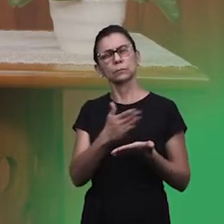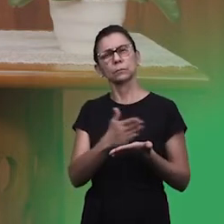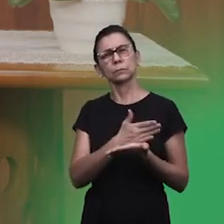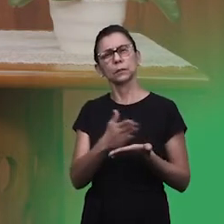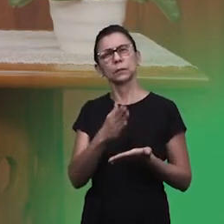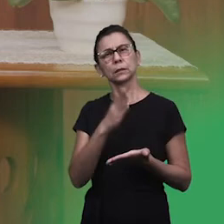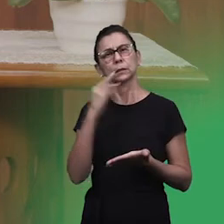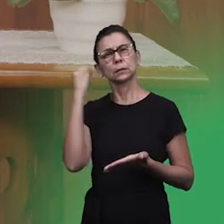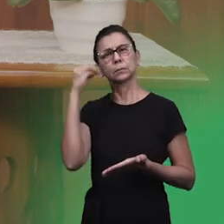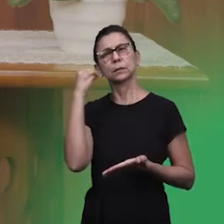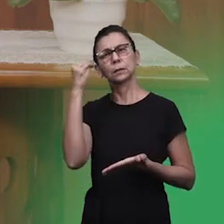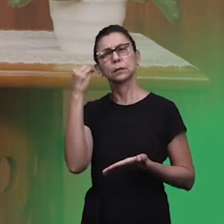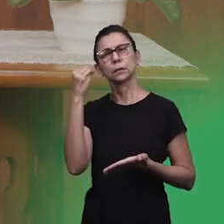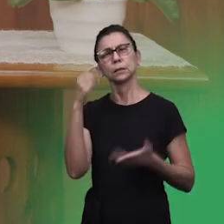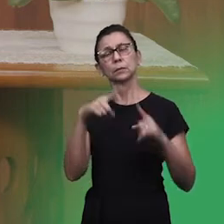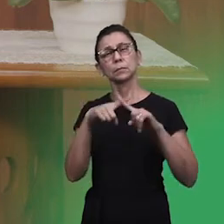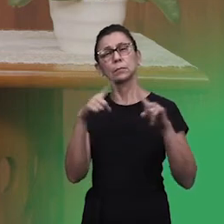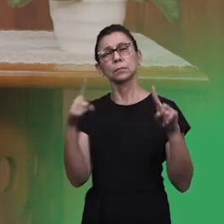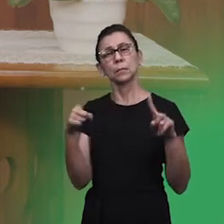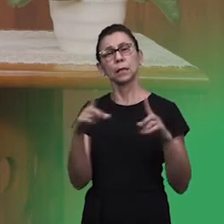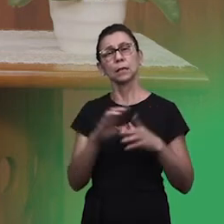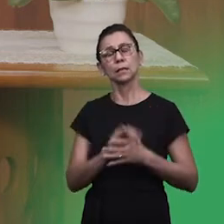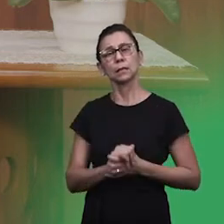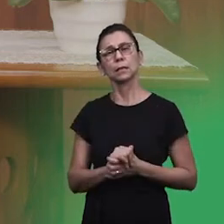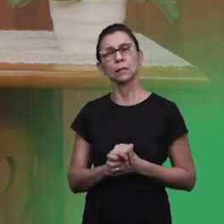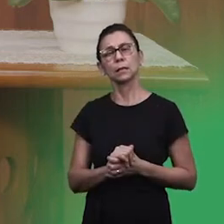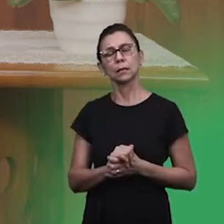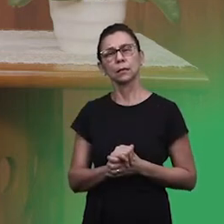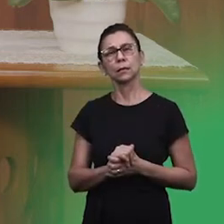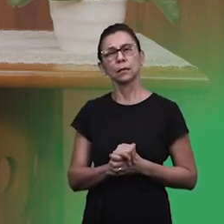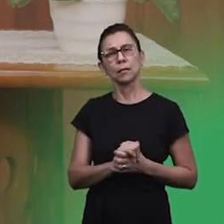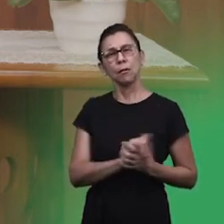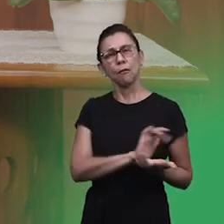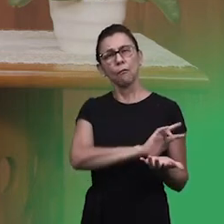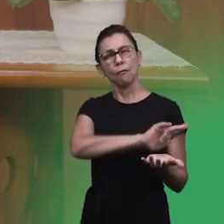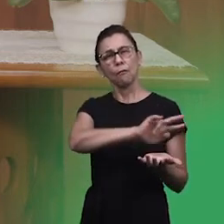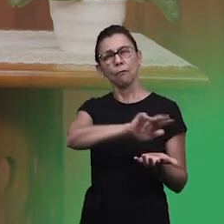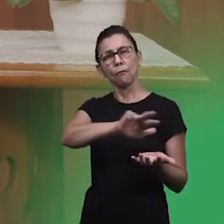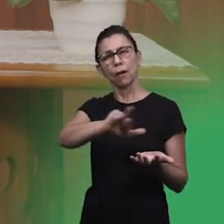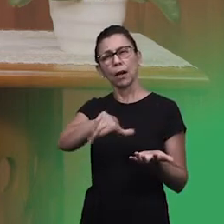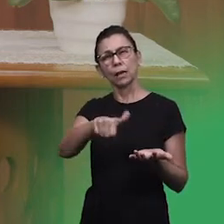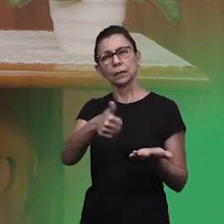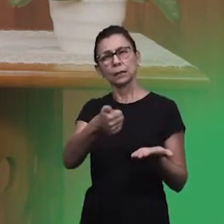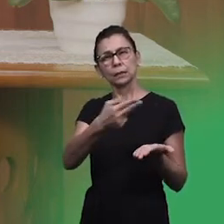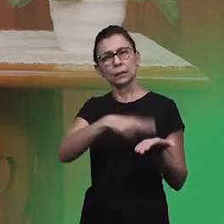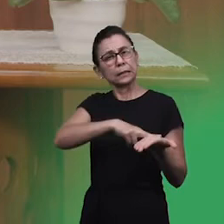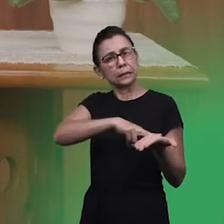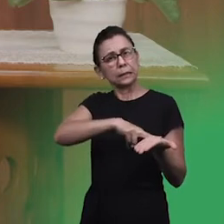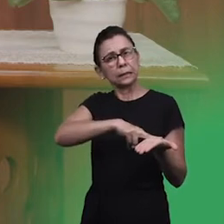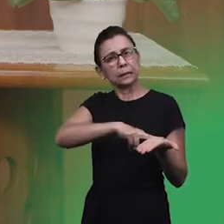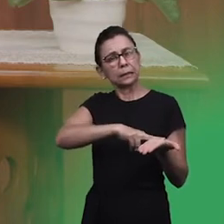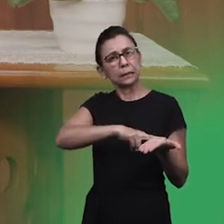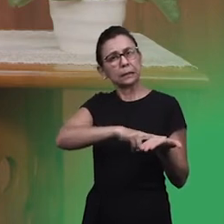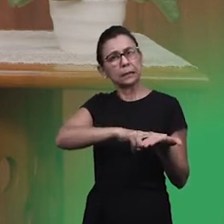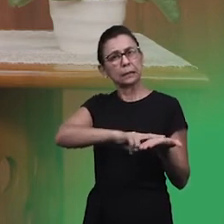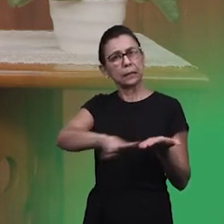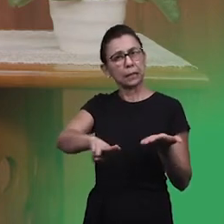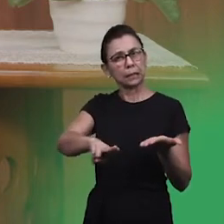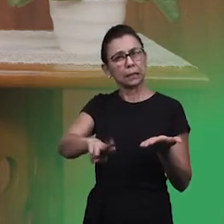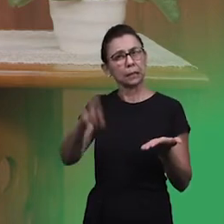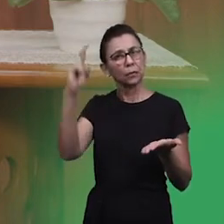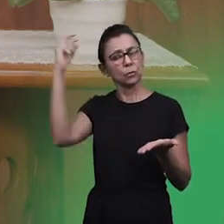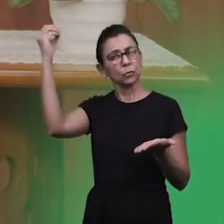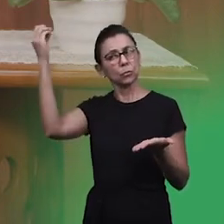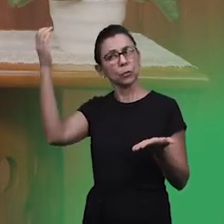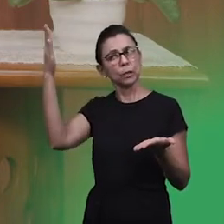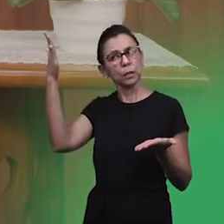sobretudo, ele registra ali uma série de 7 cartas que, por orientação do Senhor,